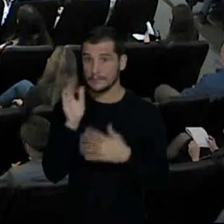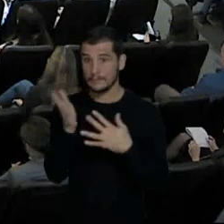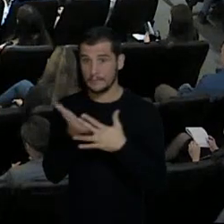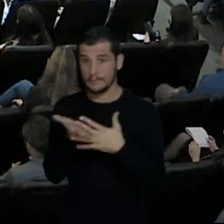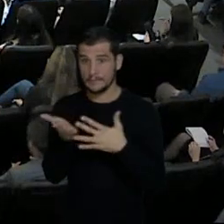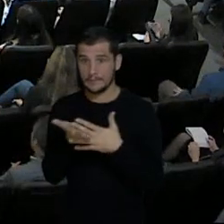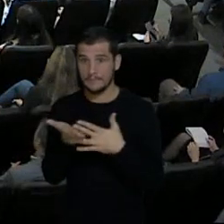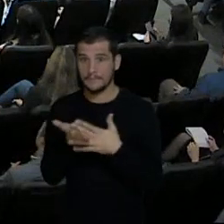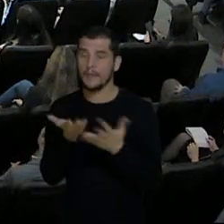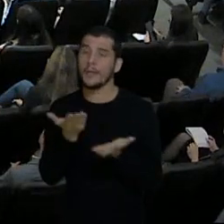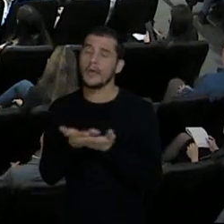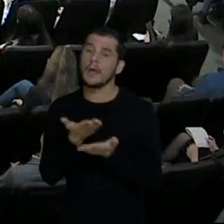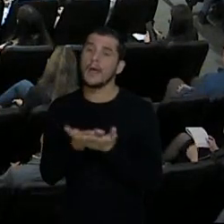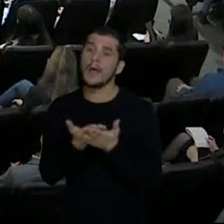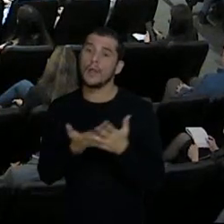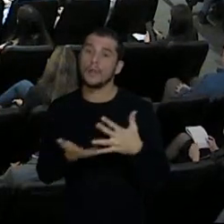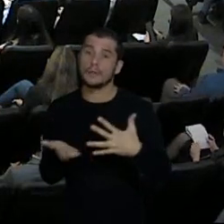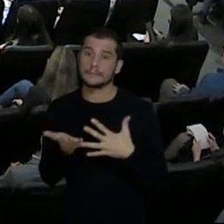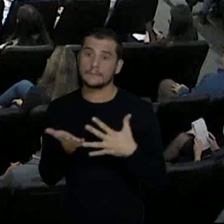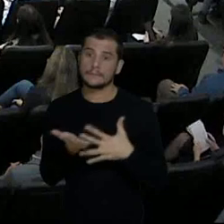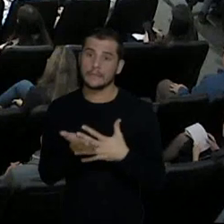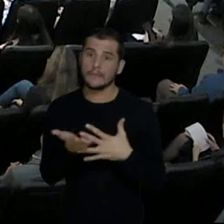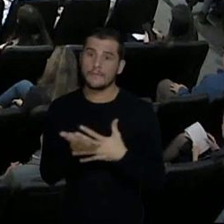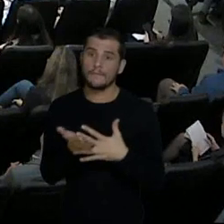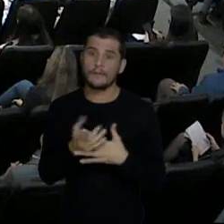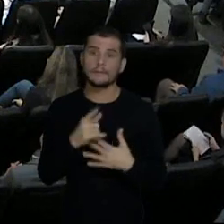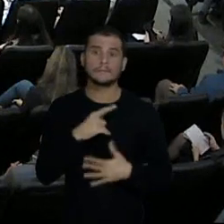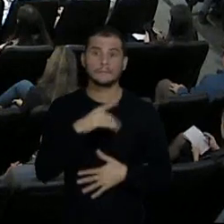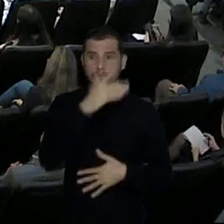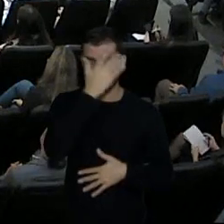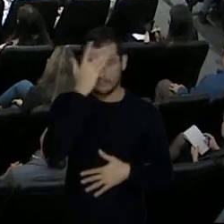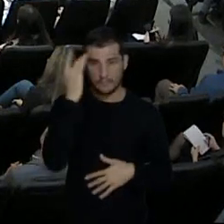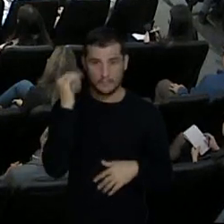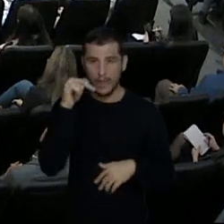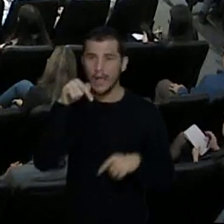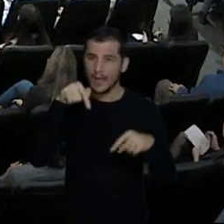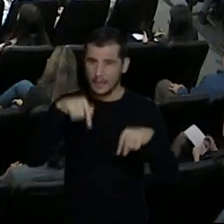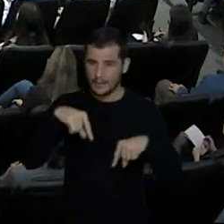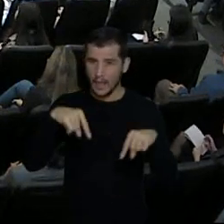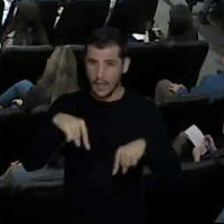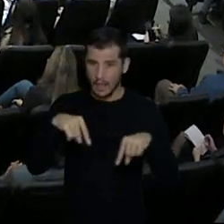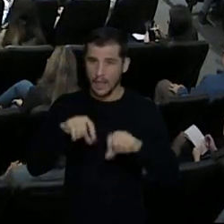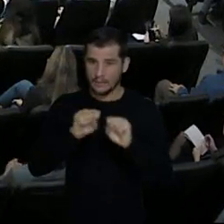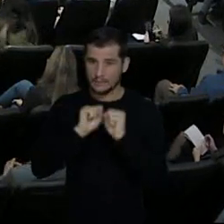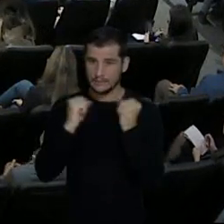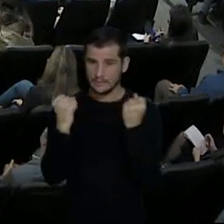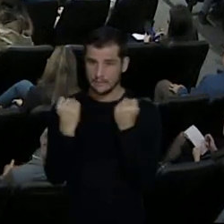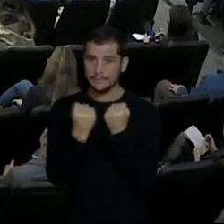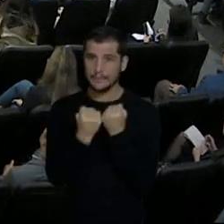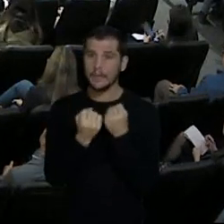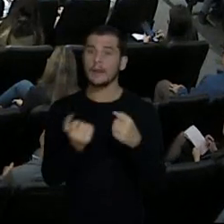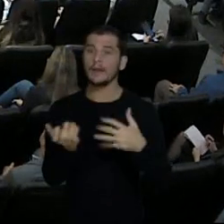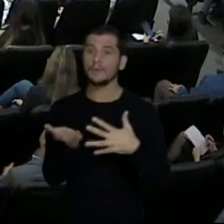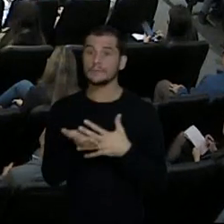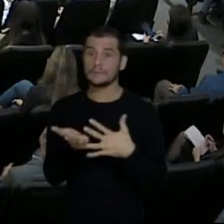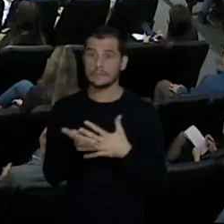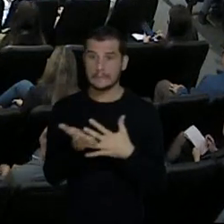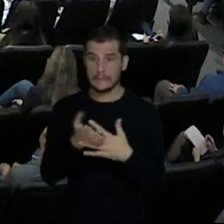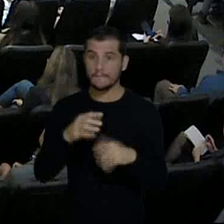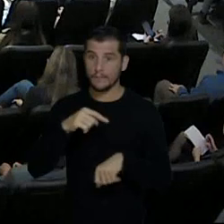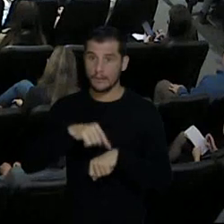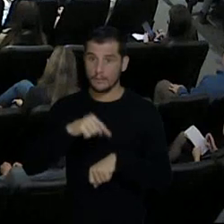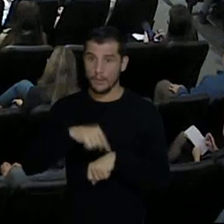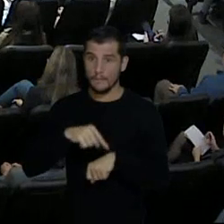assim me procuraram e a gente né Lucimara durante eh a organização seminário Eu já trabalhei na